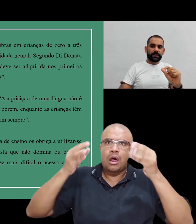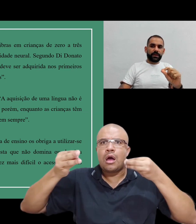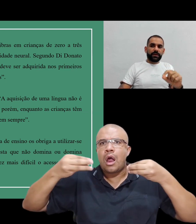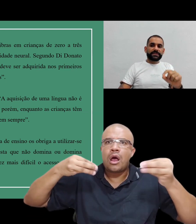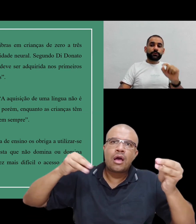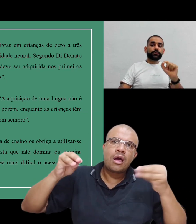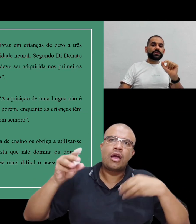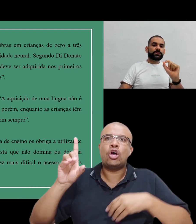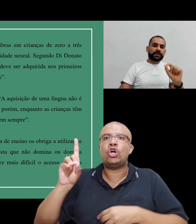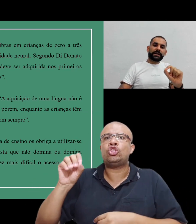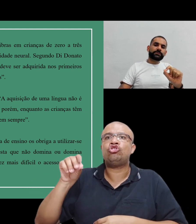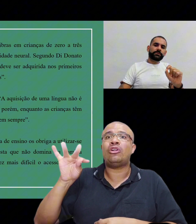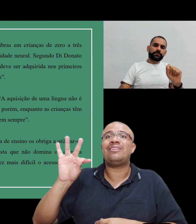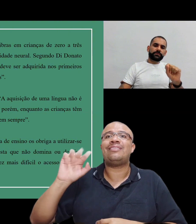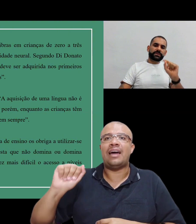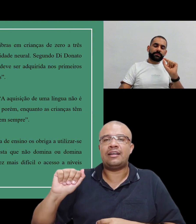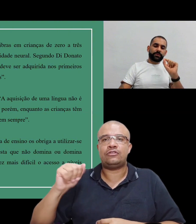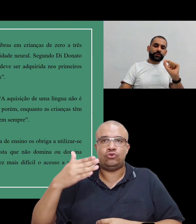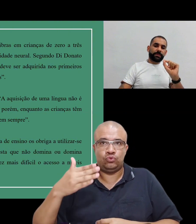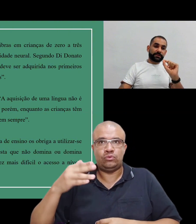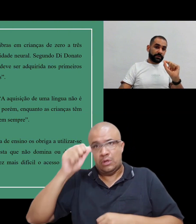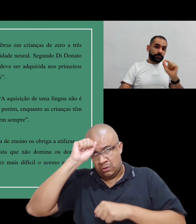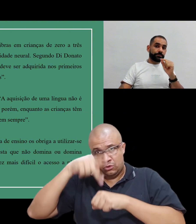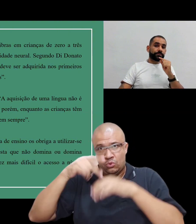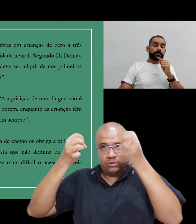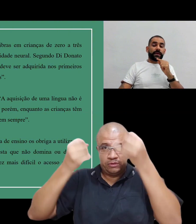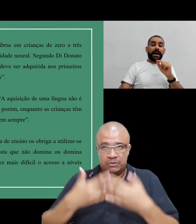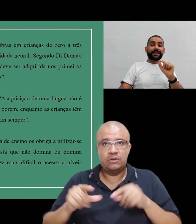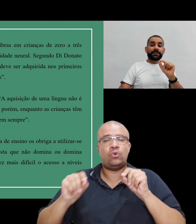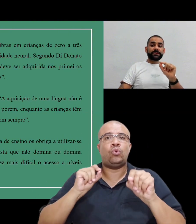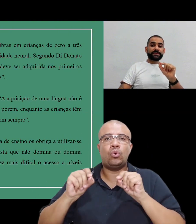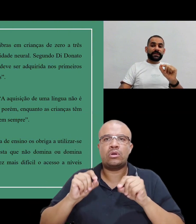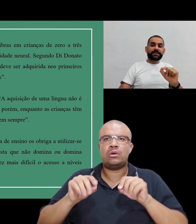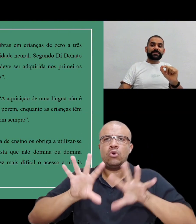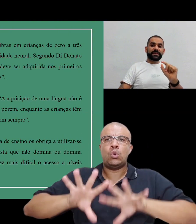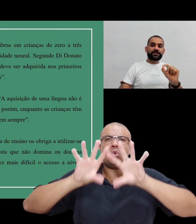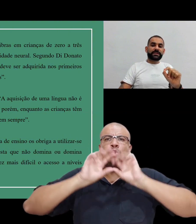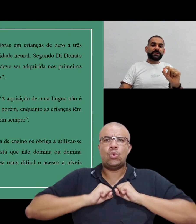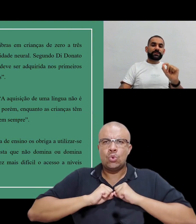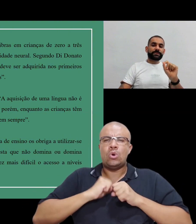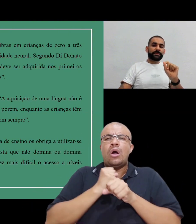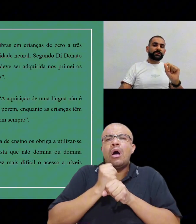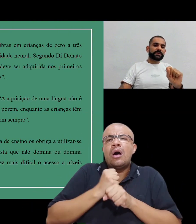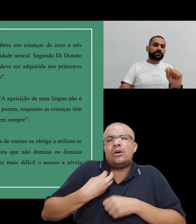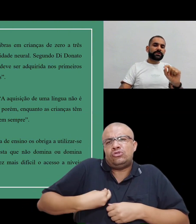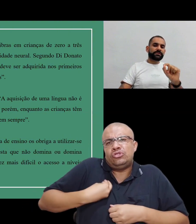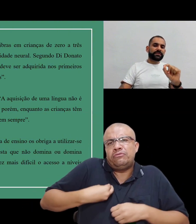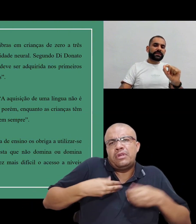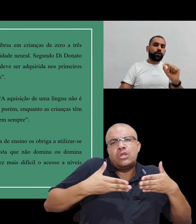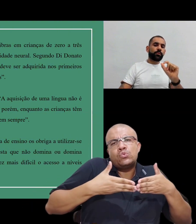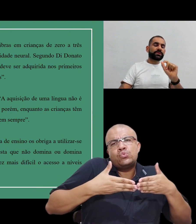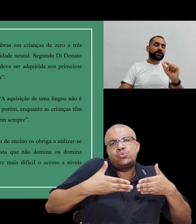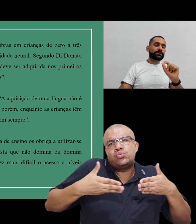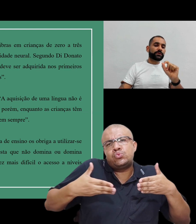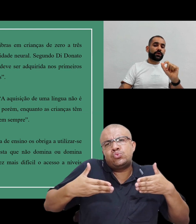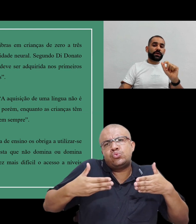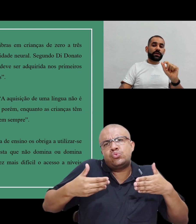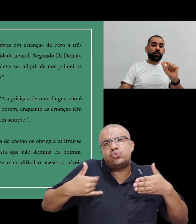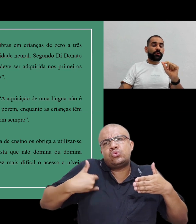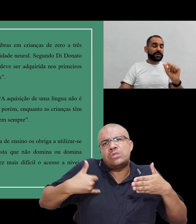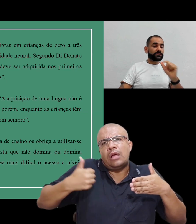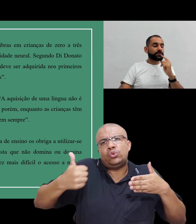neural. Segundo o de Donato, 2008, página 1, a língua de sinais deve ser adquirida nos primeiros anos de vida com